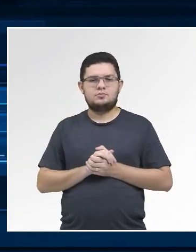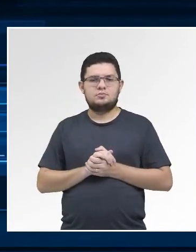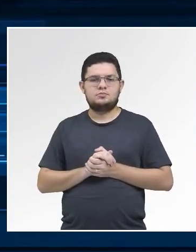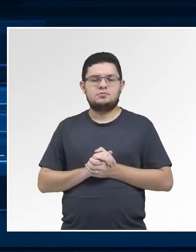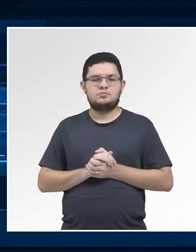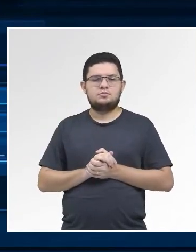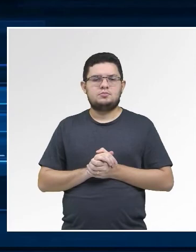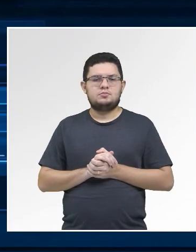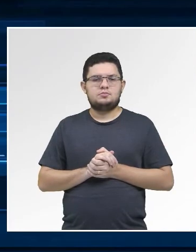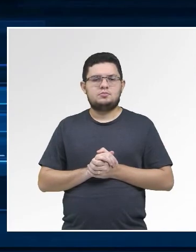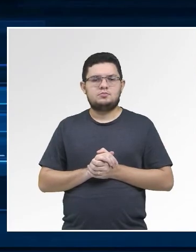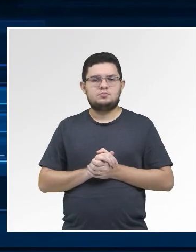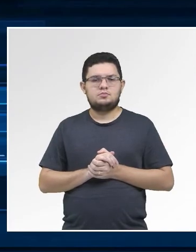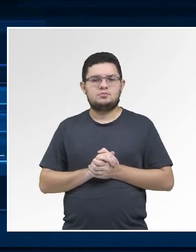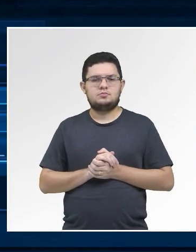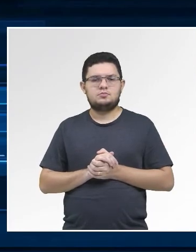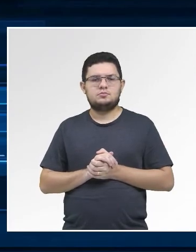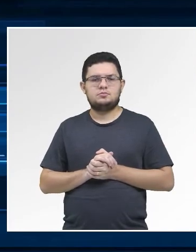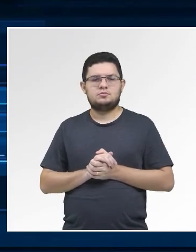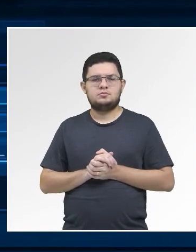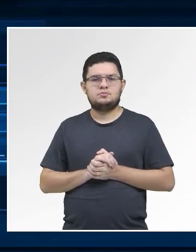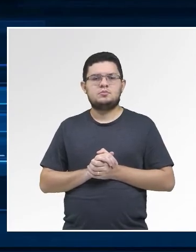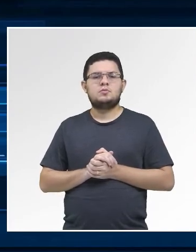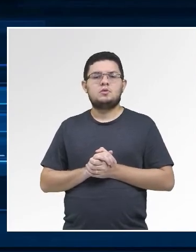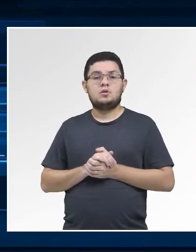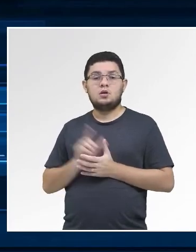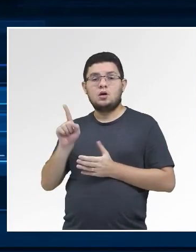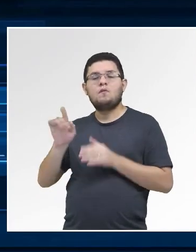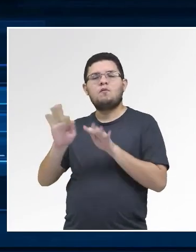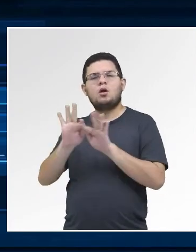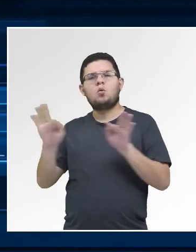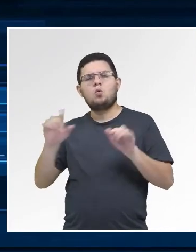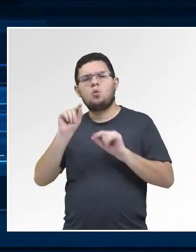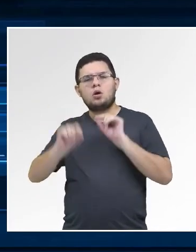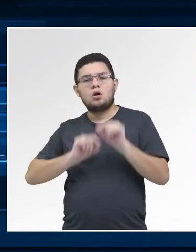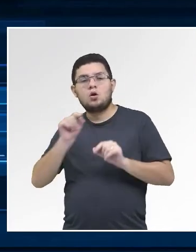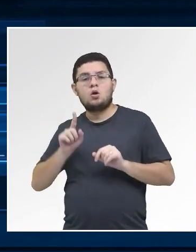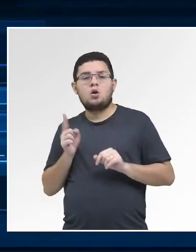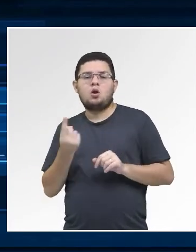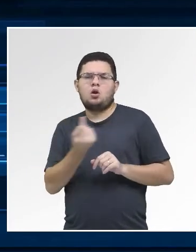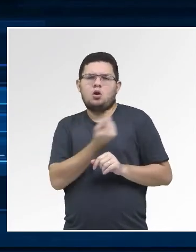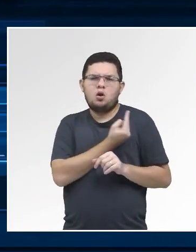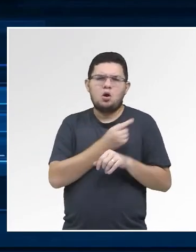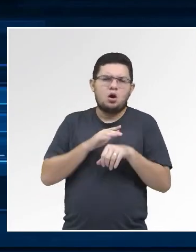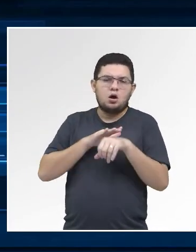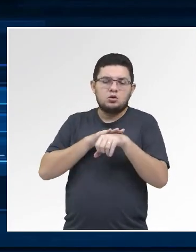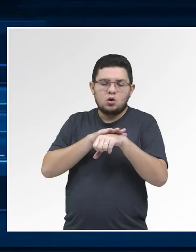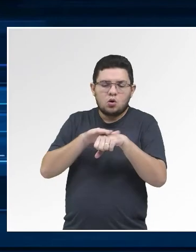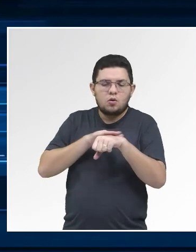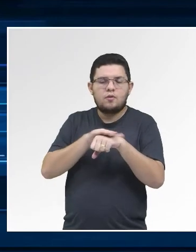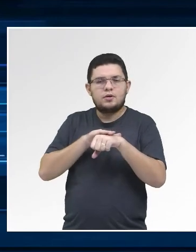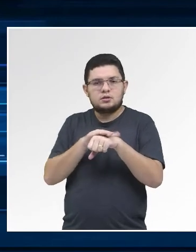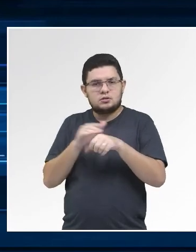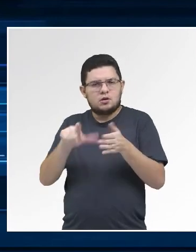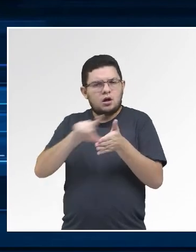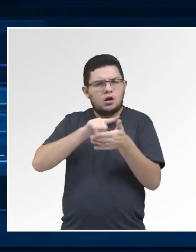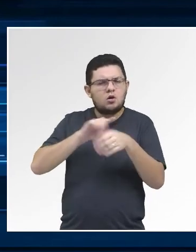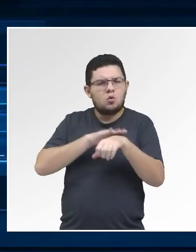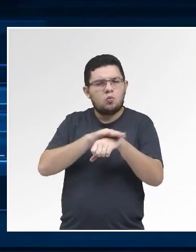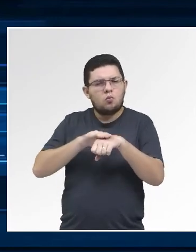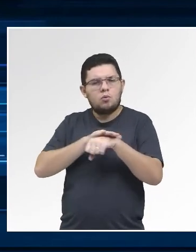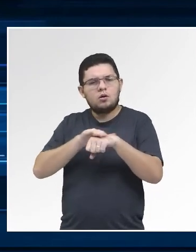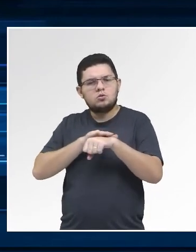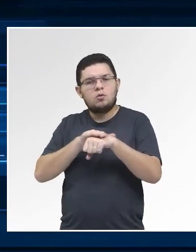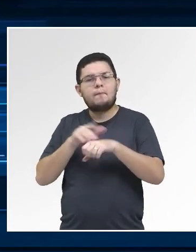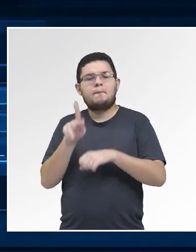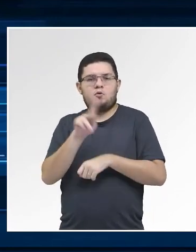with the teachers, né? Nós conversamos, né? Está dizendo que foi recentemente com os professores. Por último, a number two,